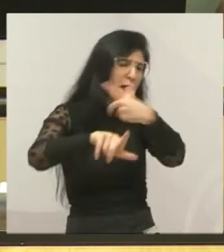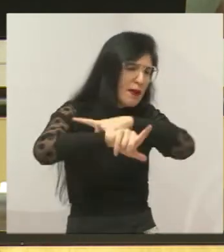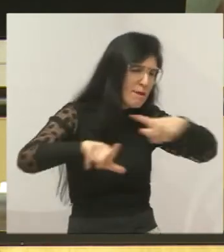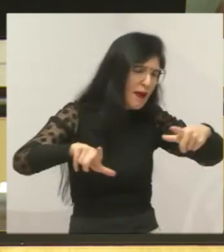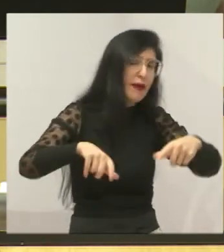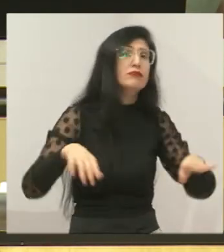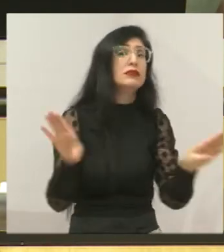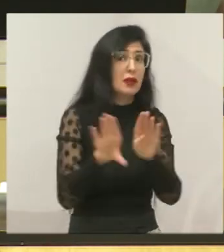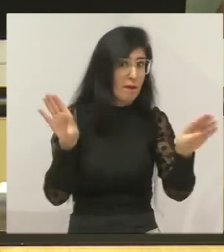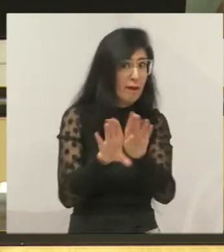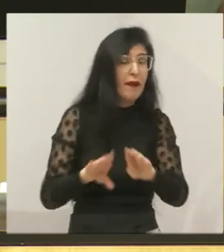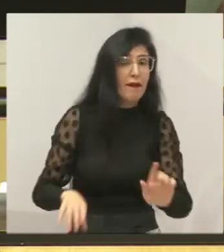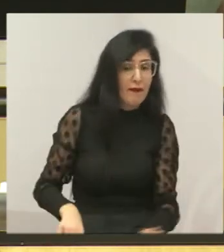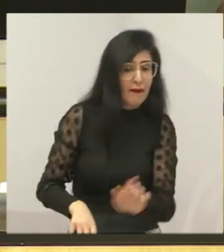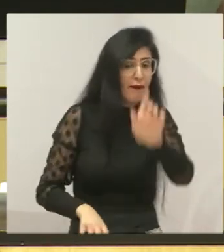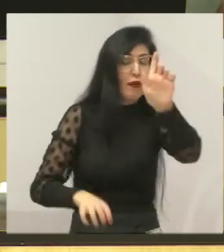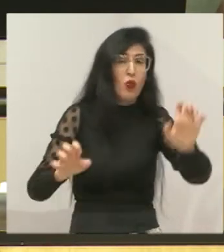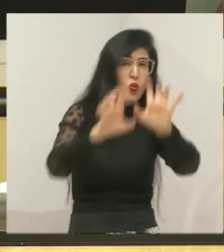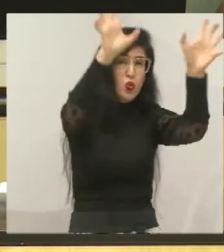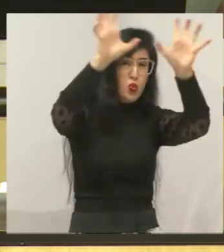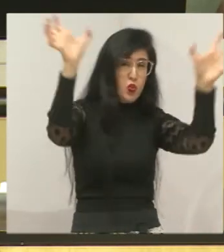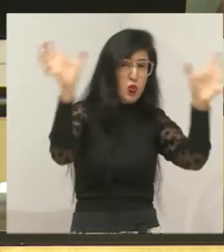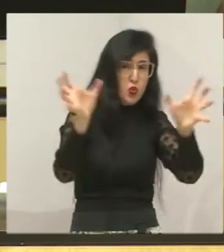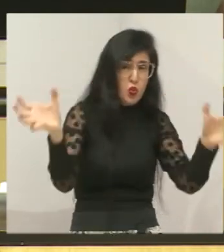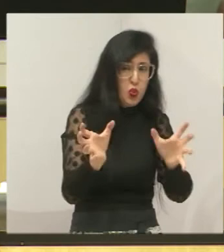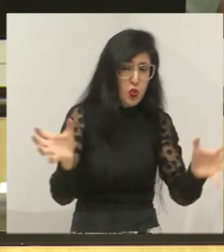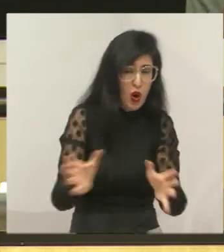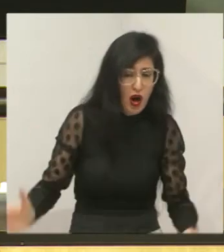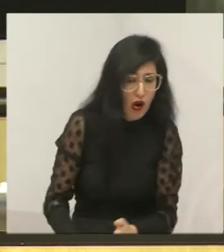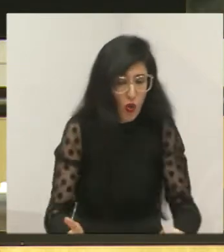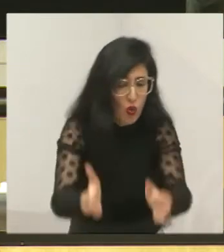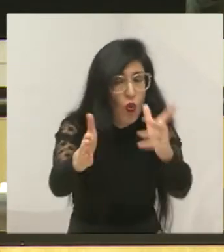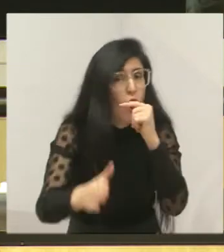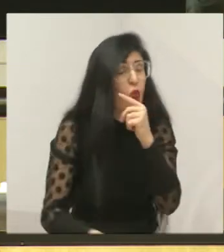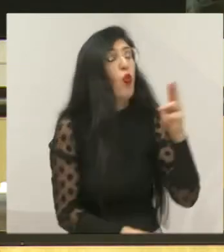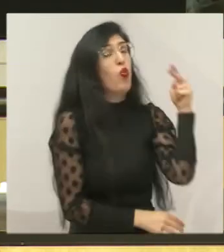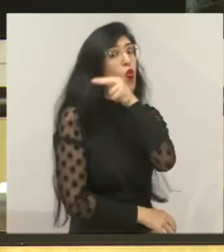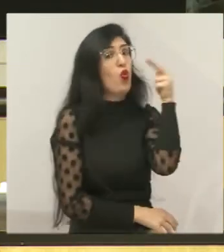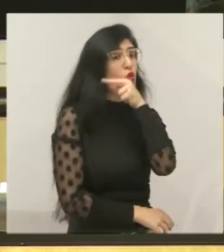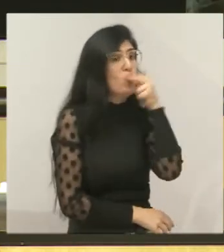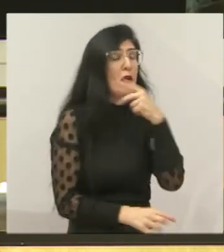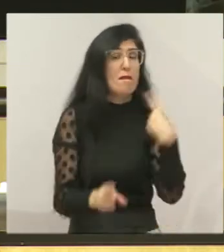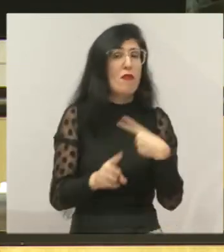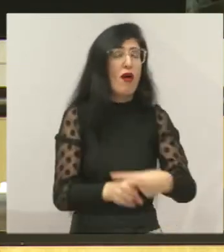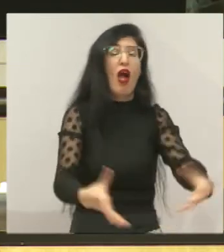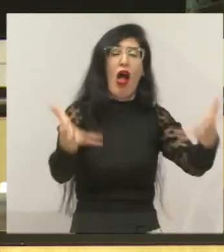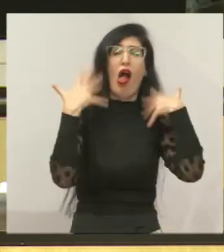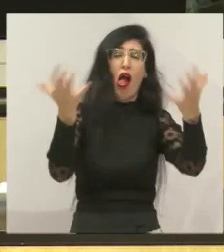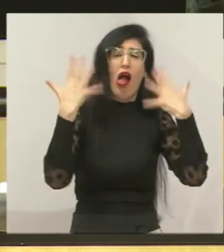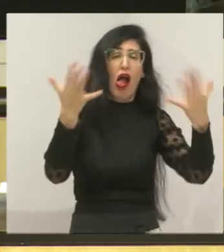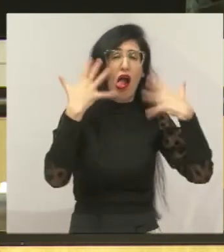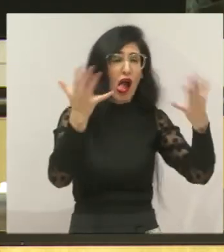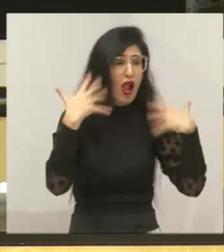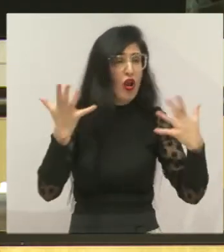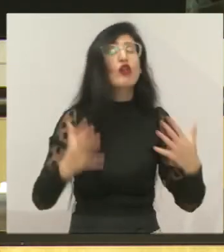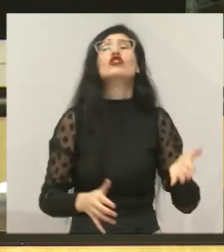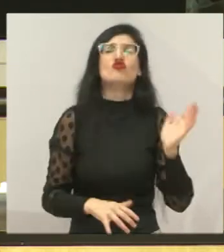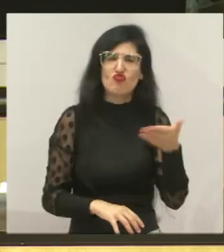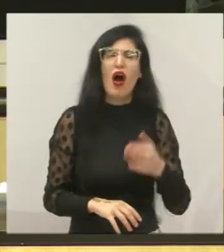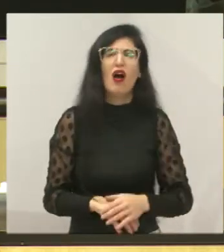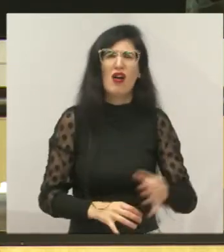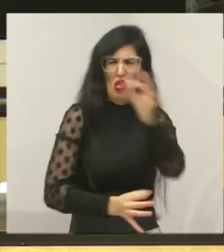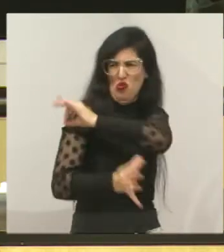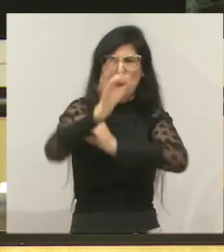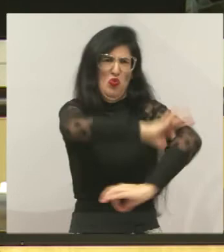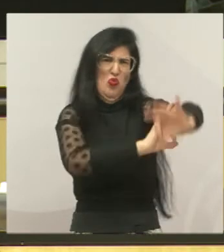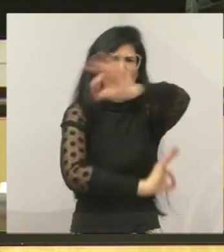aplicação de larvicida nos córregos com uma certa urgência, pois o verão iniciou e nessa temperatura há uma proliferação